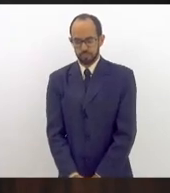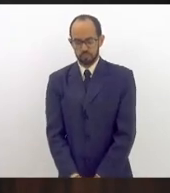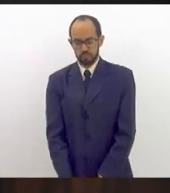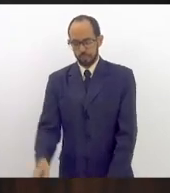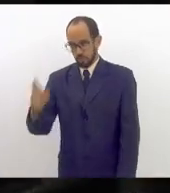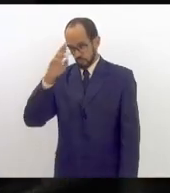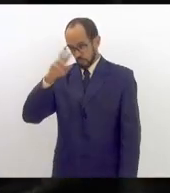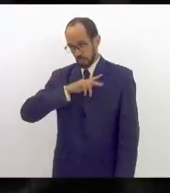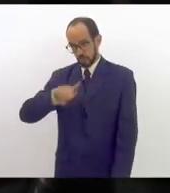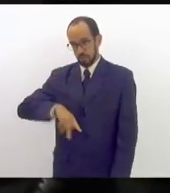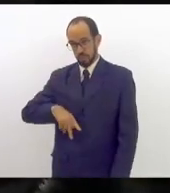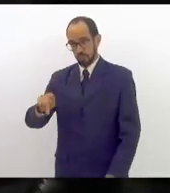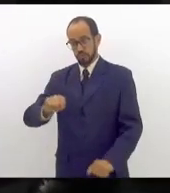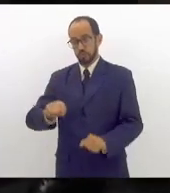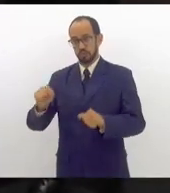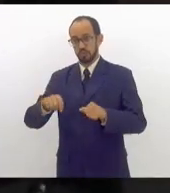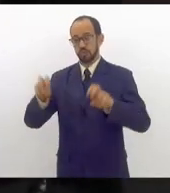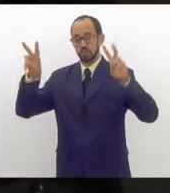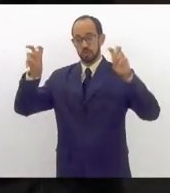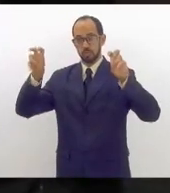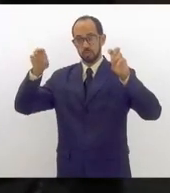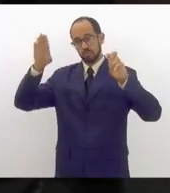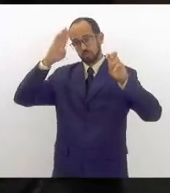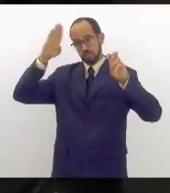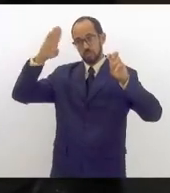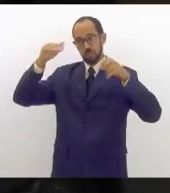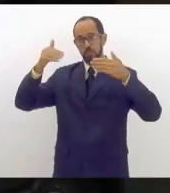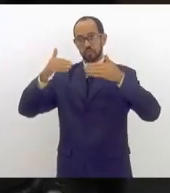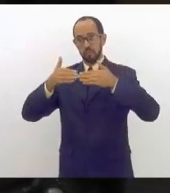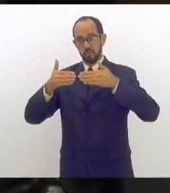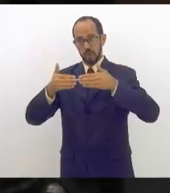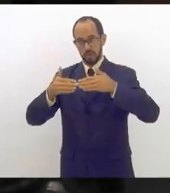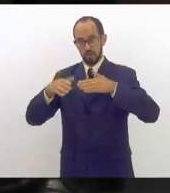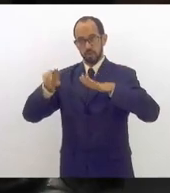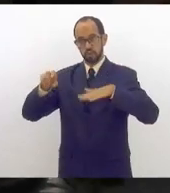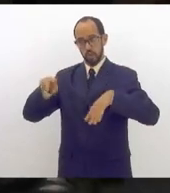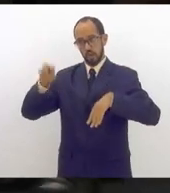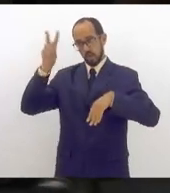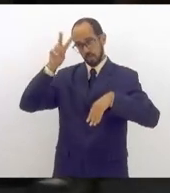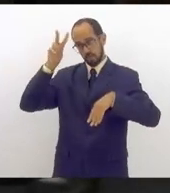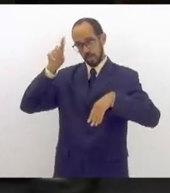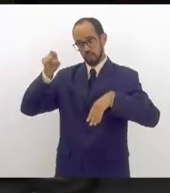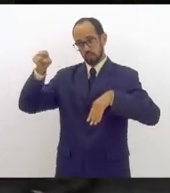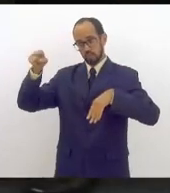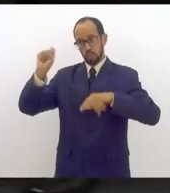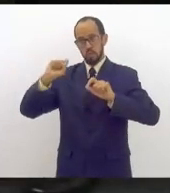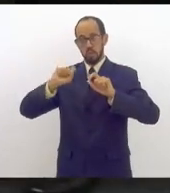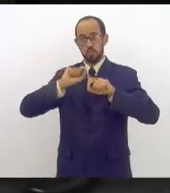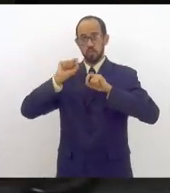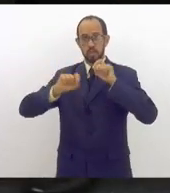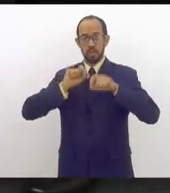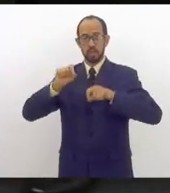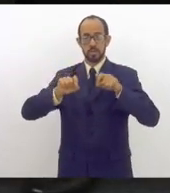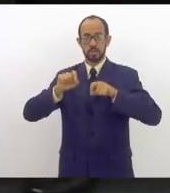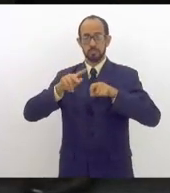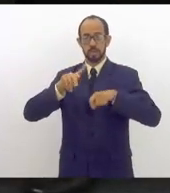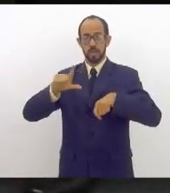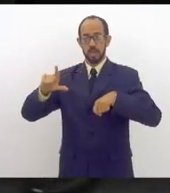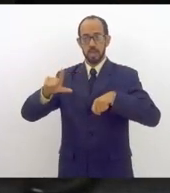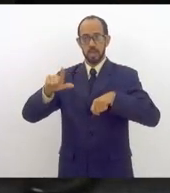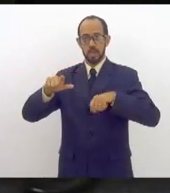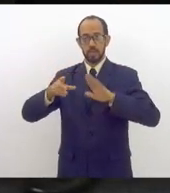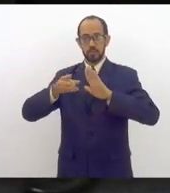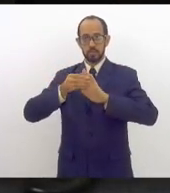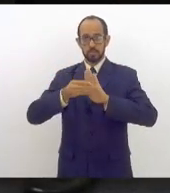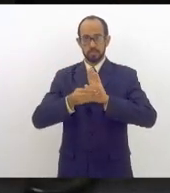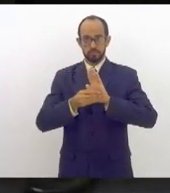Senhor presidente, no mérito favorável, queria só lembrar a Vossa Excelência que esse projeto já veio à pauta, a pauta caiu,